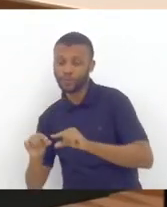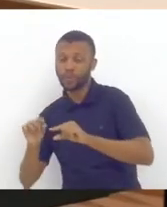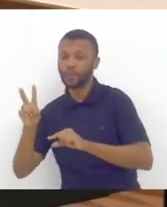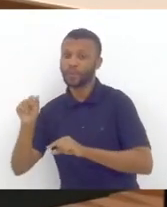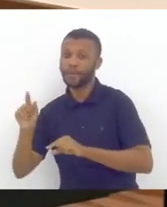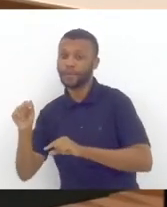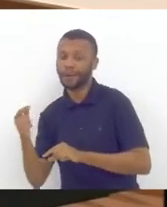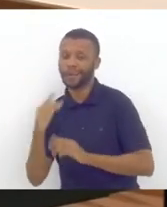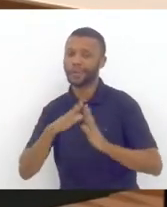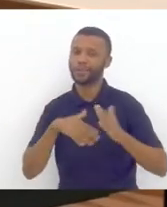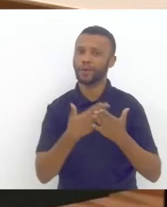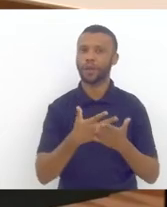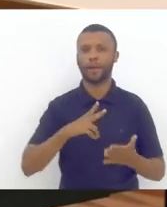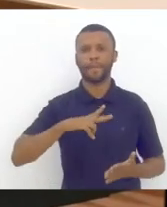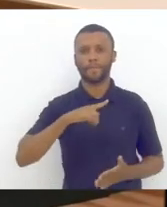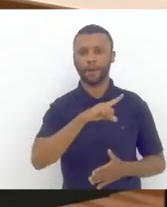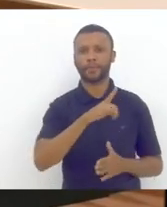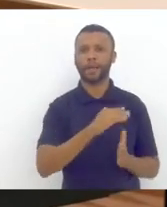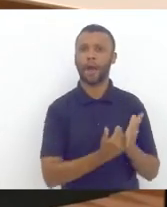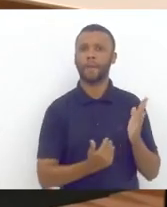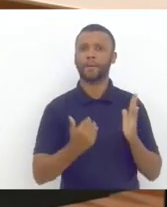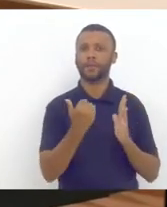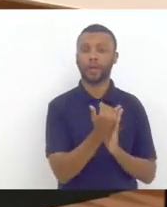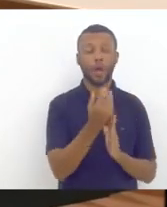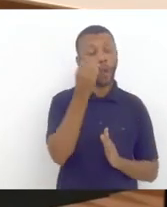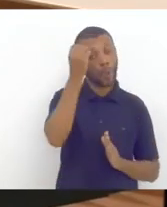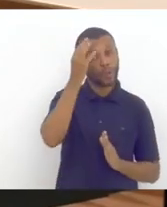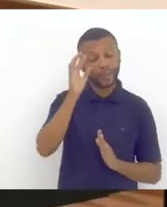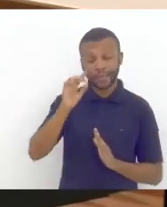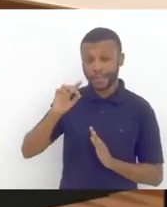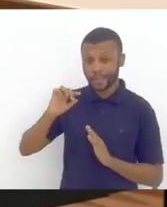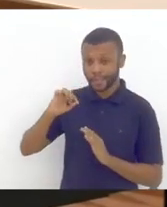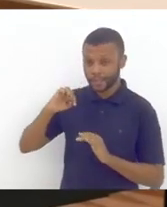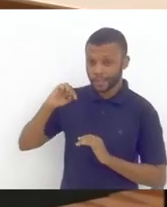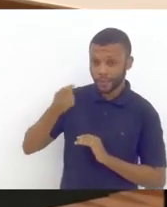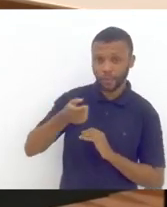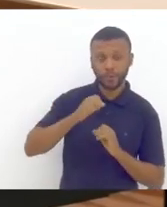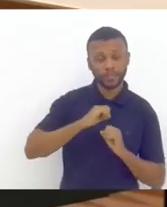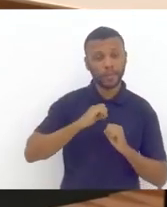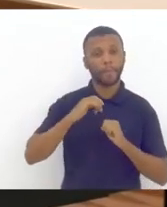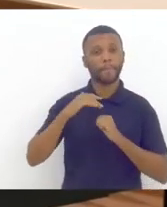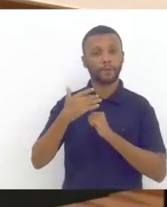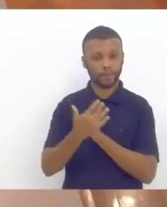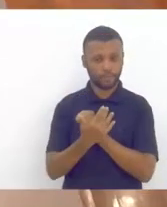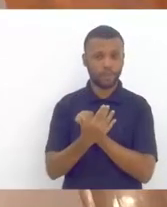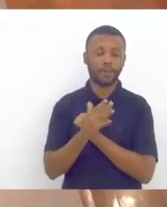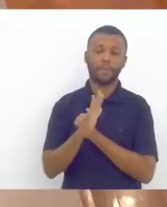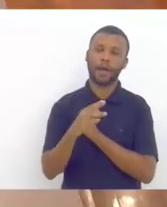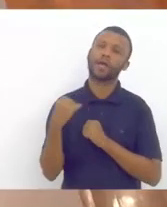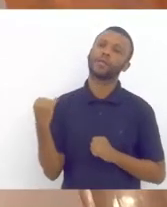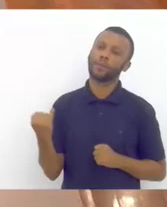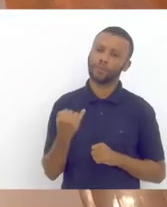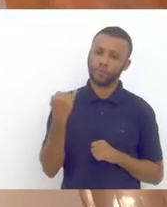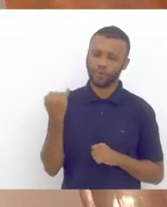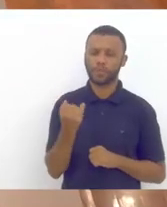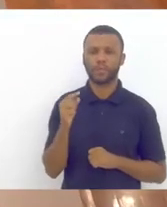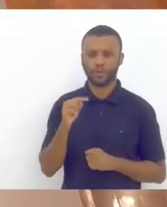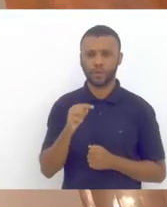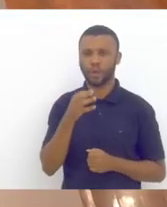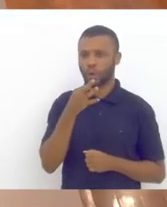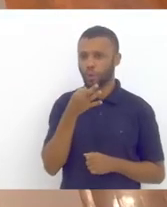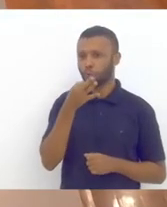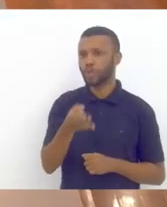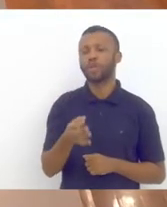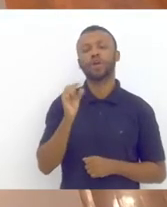privada aumentando. Não sei depois da pandemia, mas isso era um indicador antes da pandemia. Então, muito importante. Eu